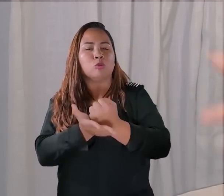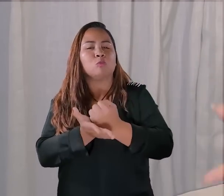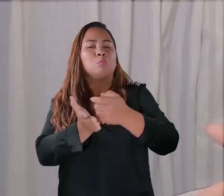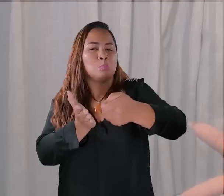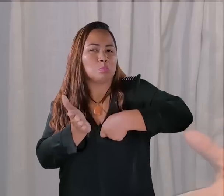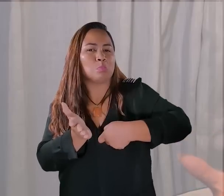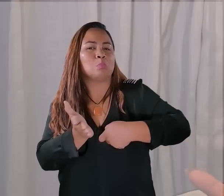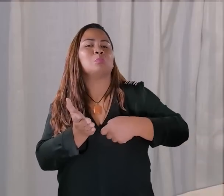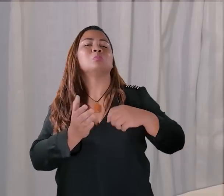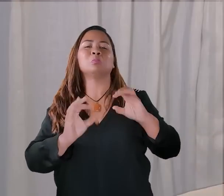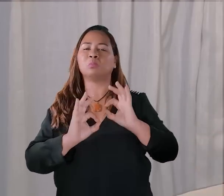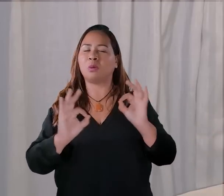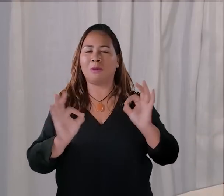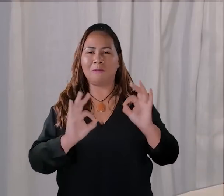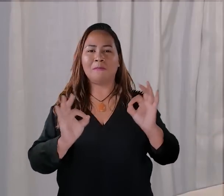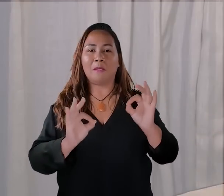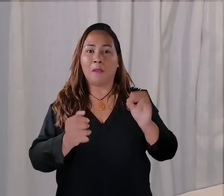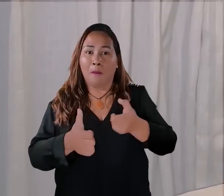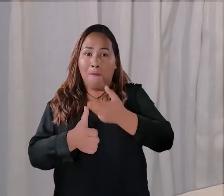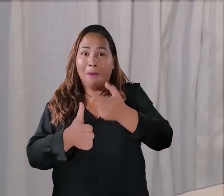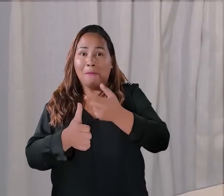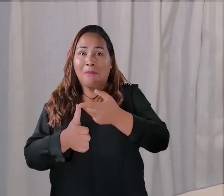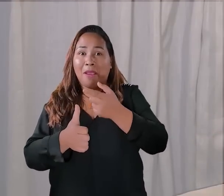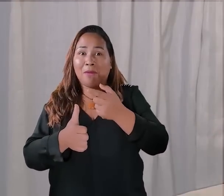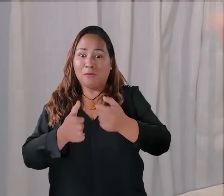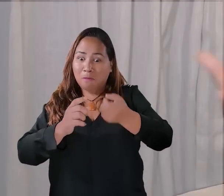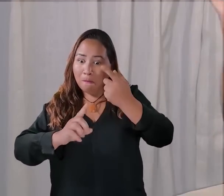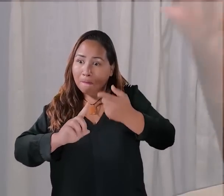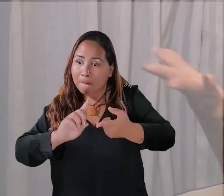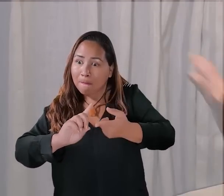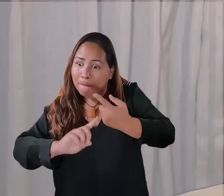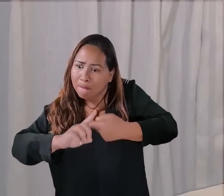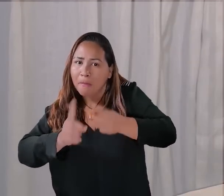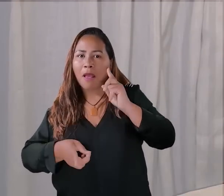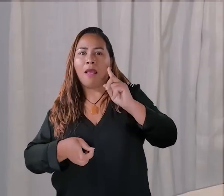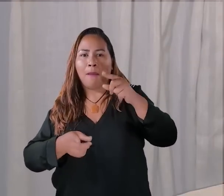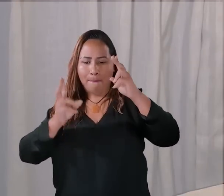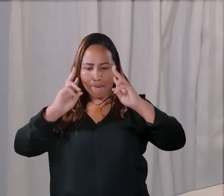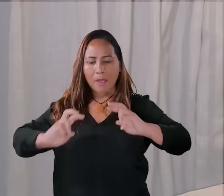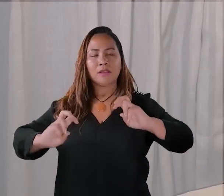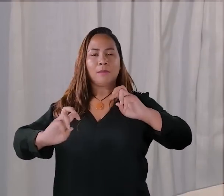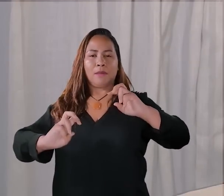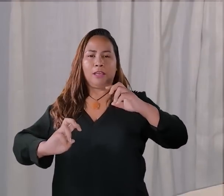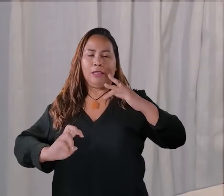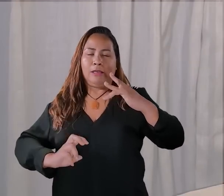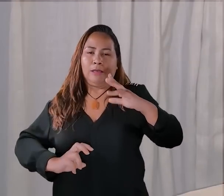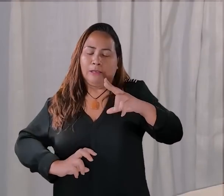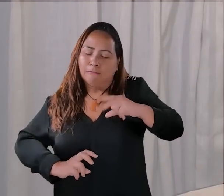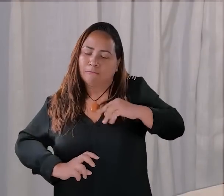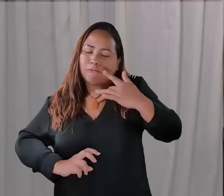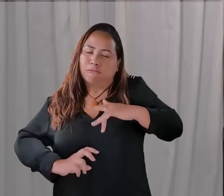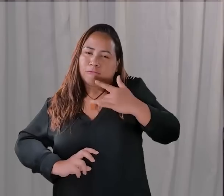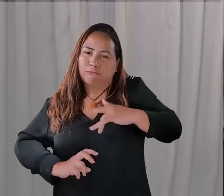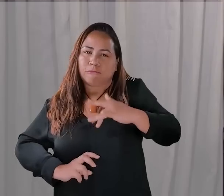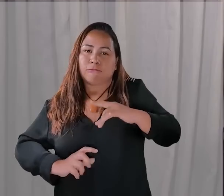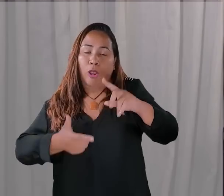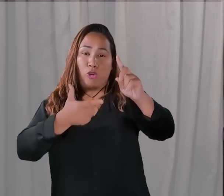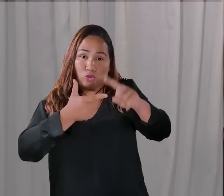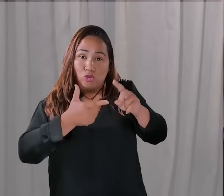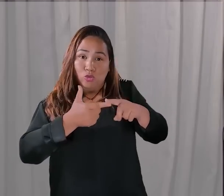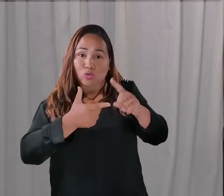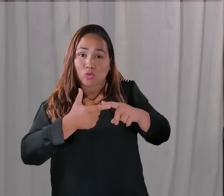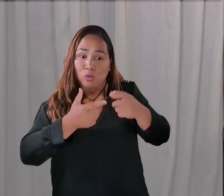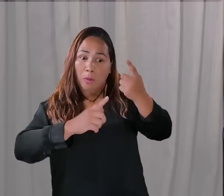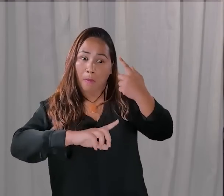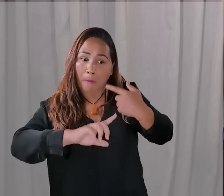meu segundo salto, né, o primeiro foi realmente perceber que eu era vítima, e o segundo foi essa casa que eu morei lá por três anos. Eu tô fazendo